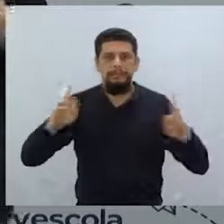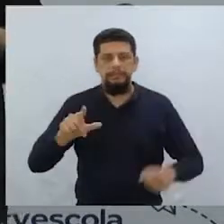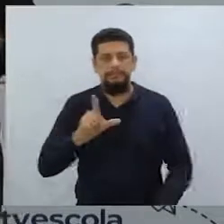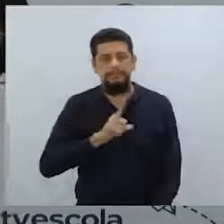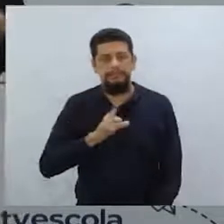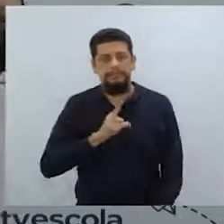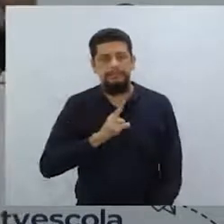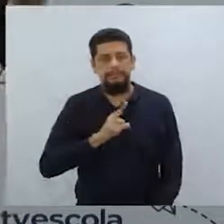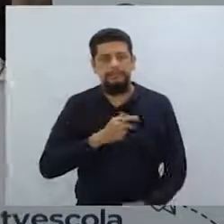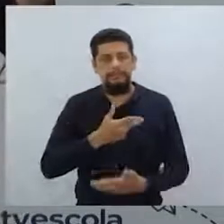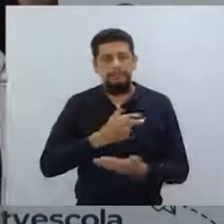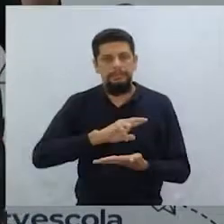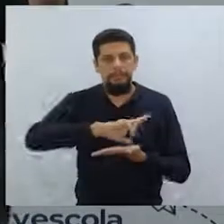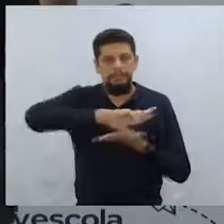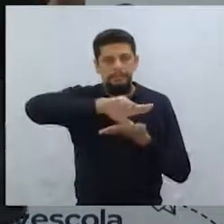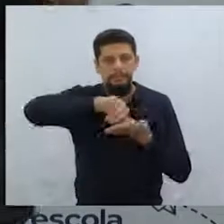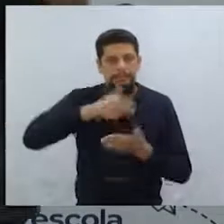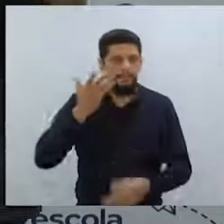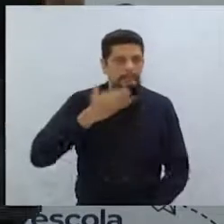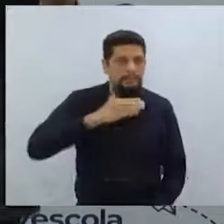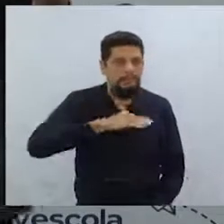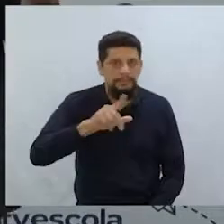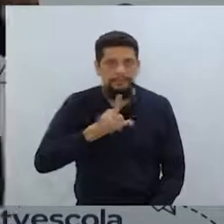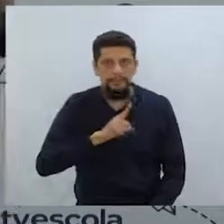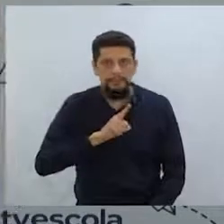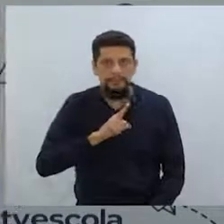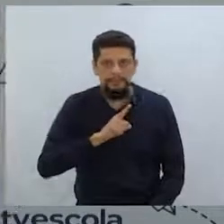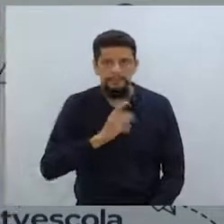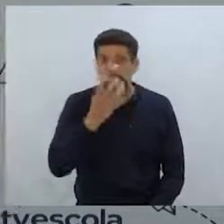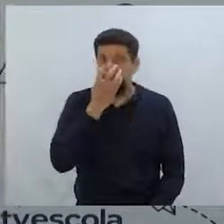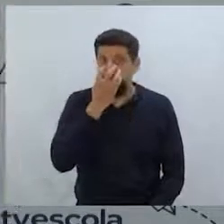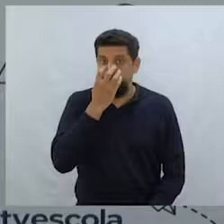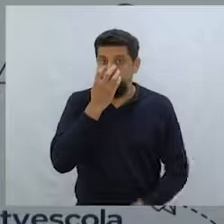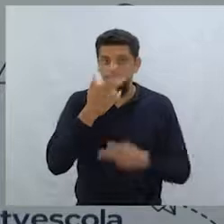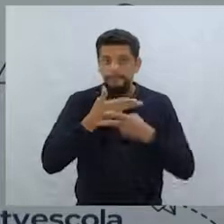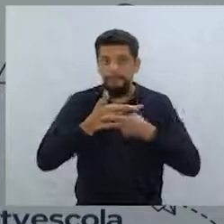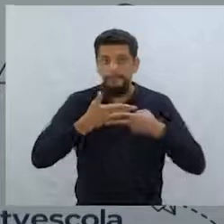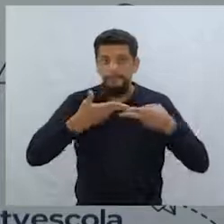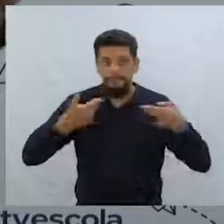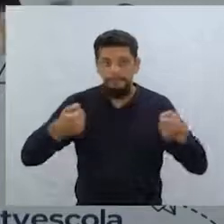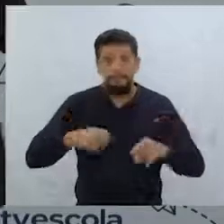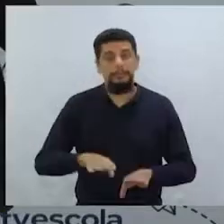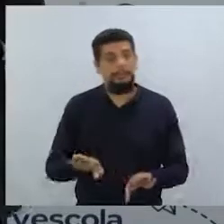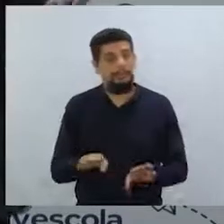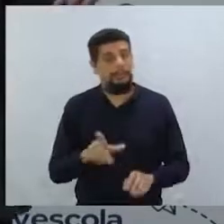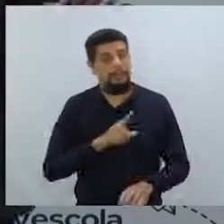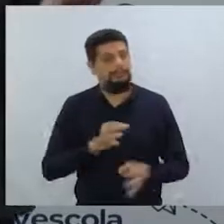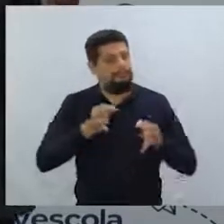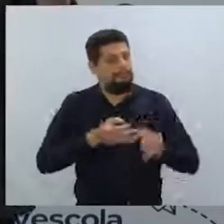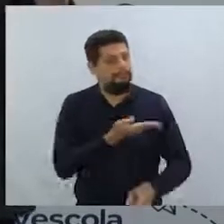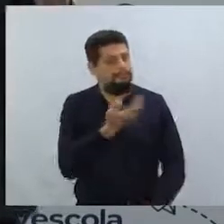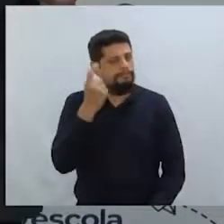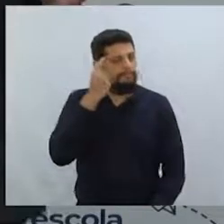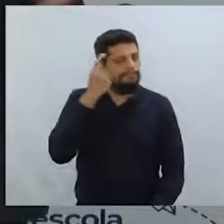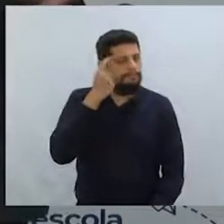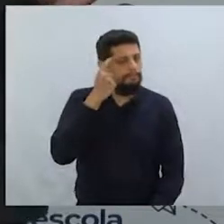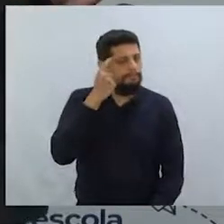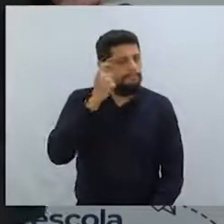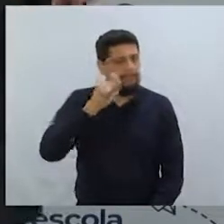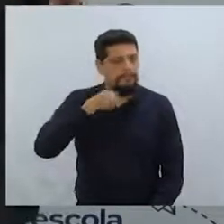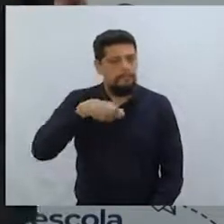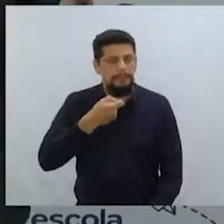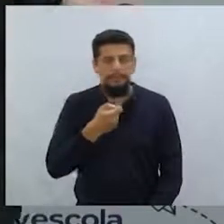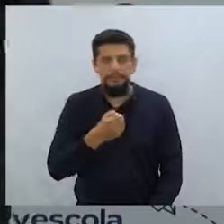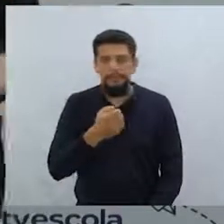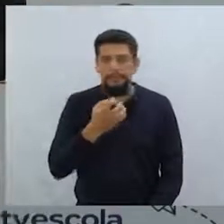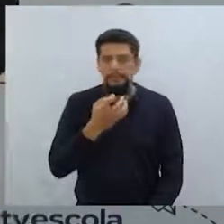de estimação, trouxemos várias crianças que têm os seus animais de estimação. Eu tenho certeza que vocês também ficaram pensativos